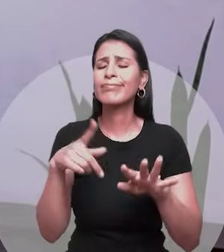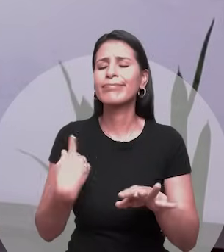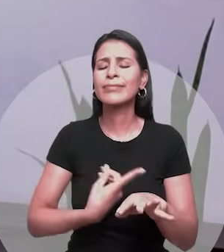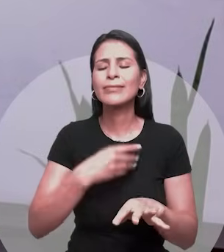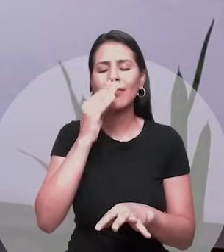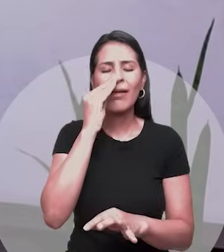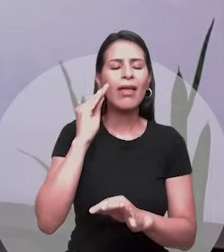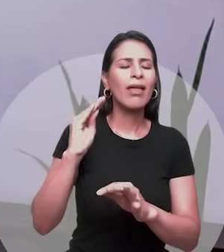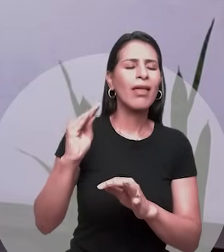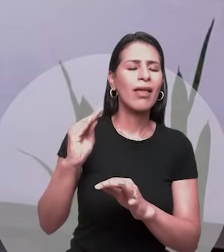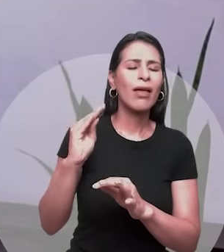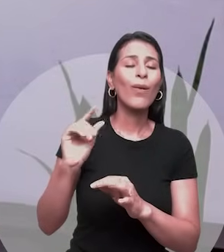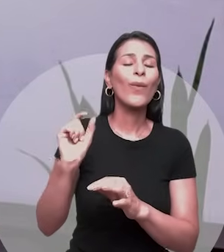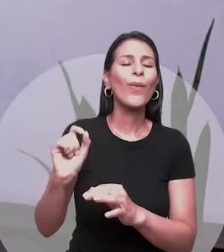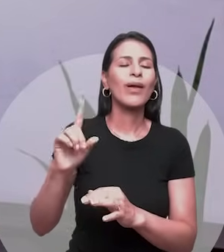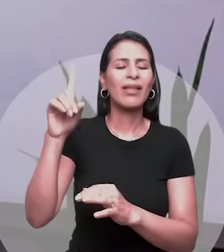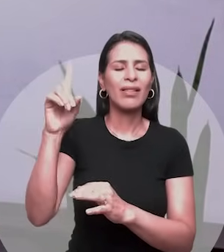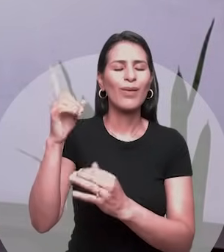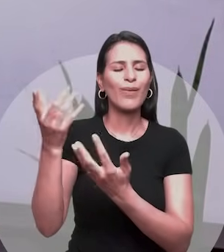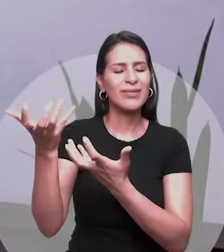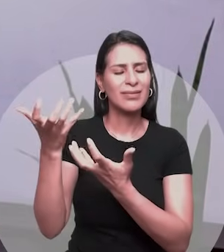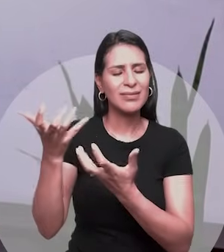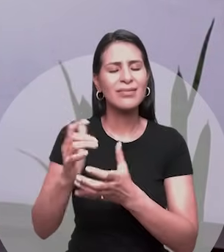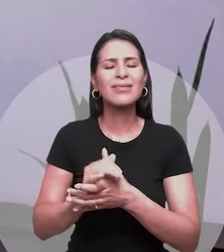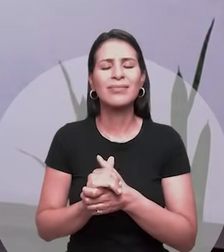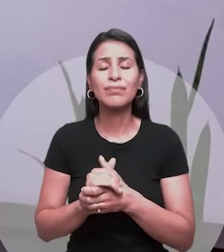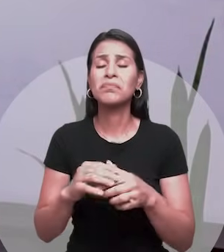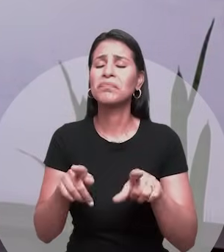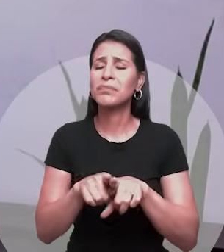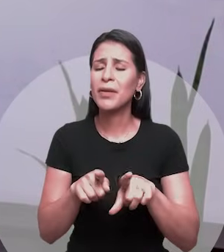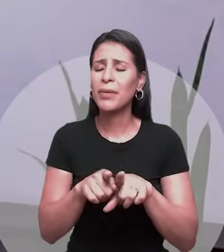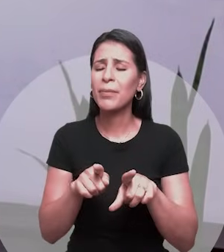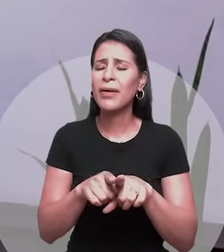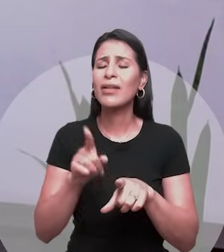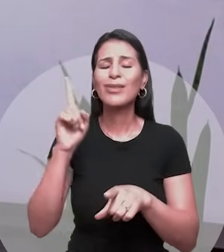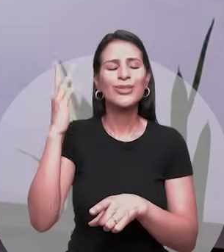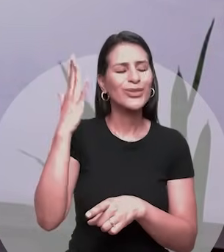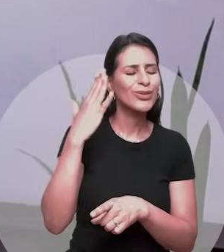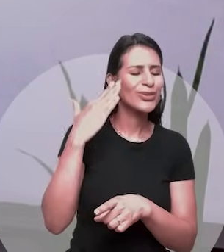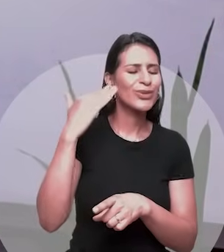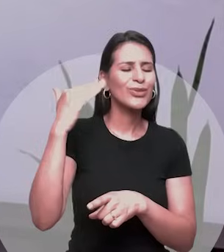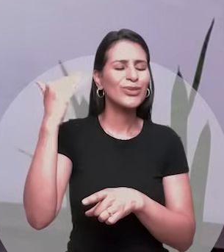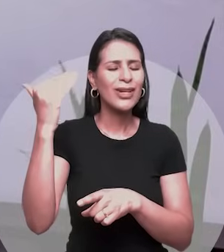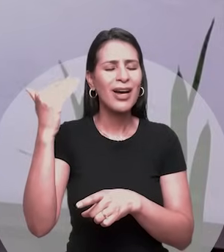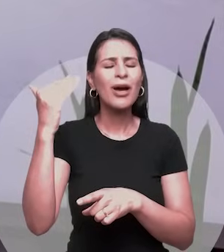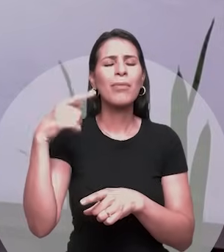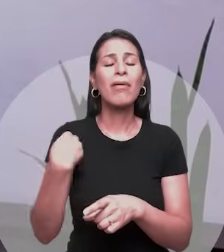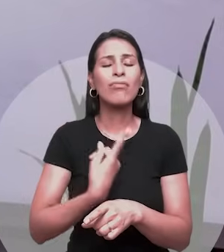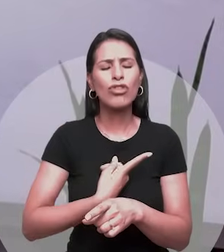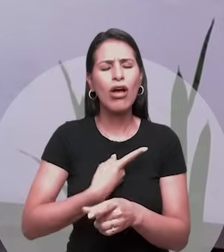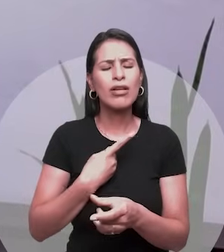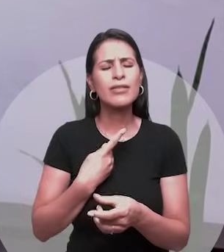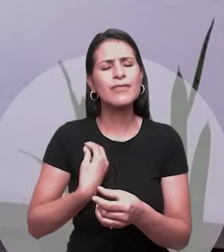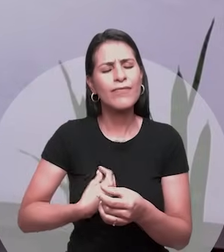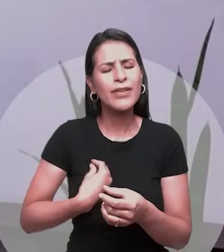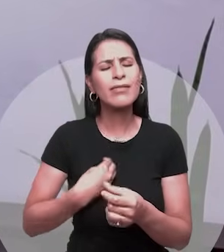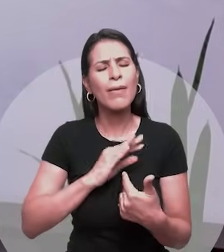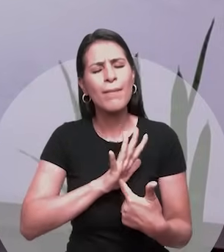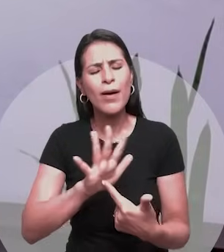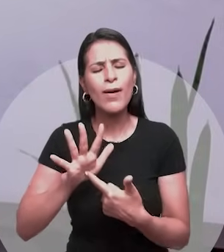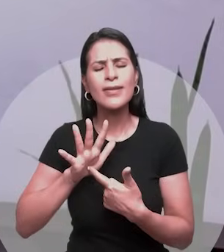palavras. Perdoa-nos pelas vezes que deixamos de cumprir o Teu chamado de sermos sal e luz para o